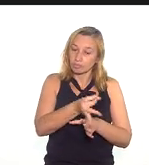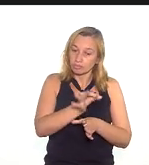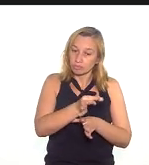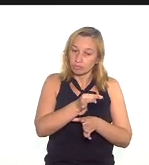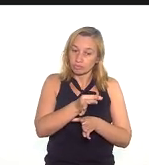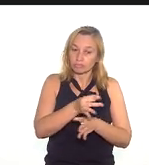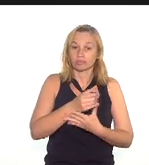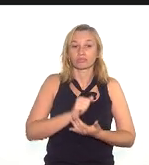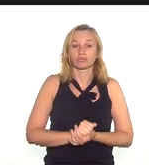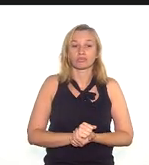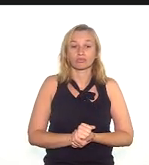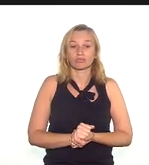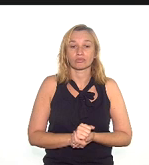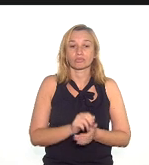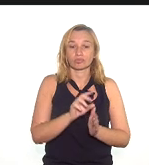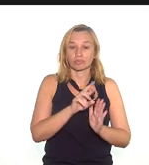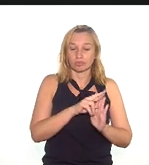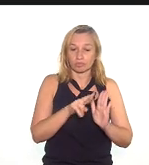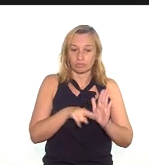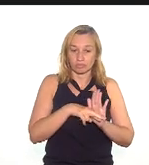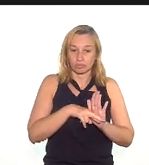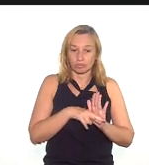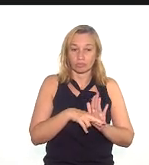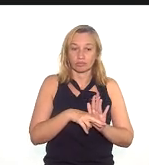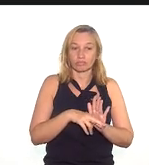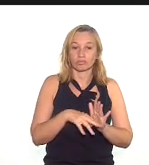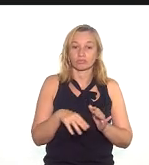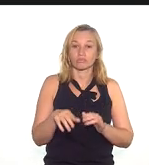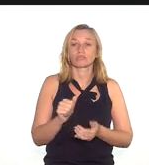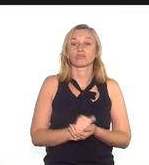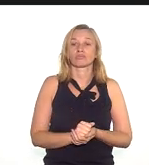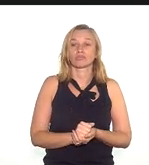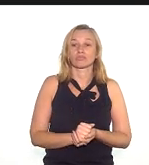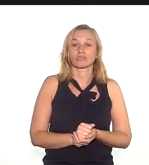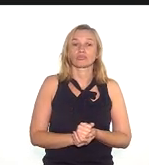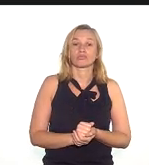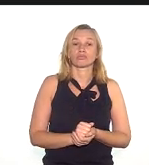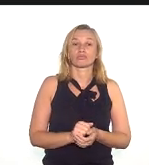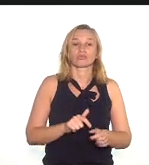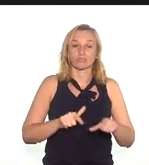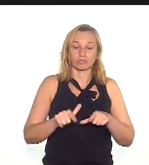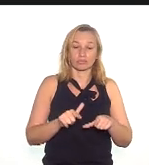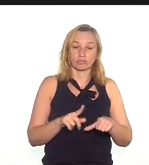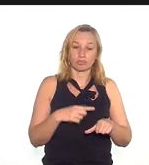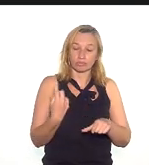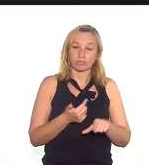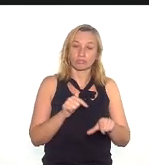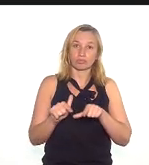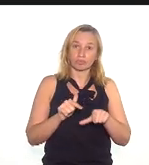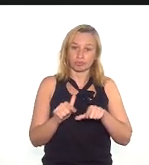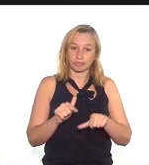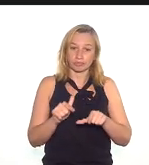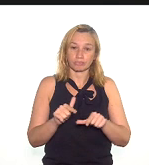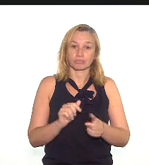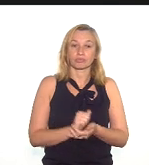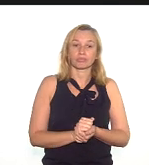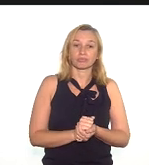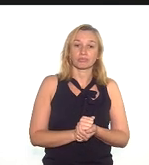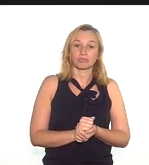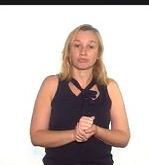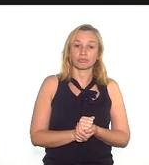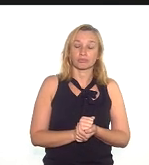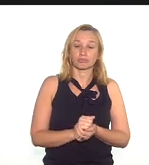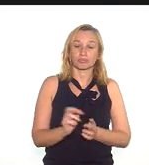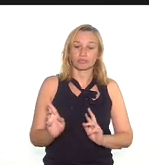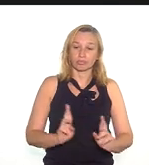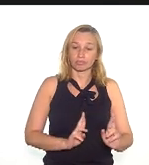como previsto no regulamento. Esse é o mecanismo que nós temos em relação